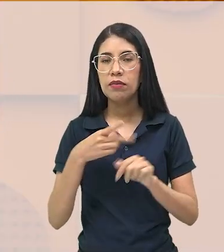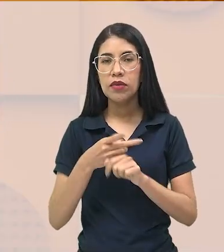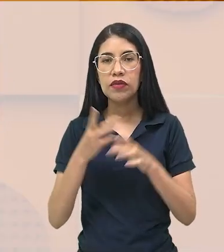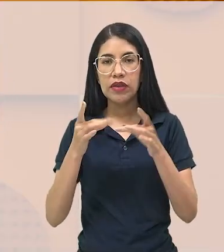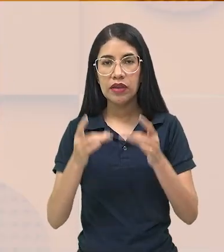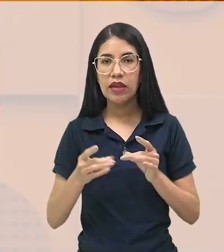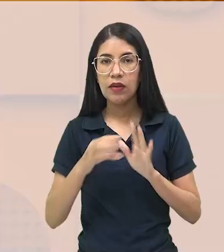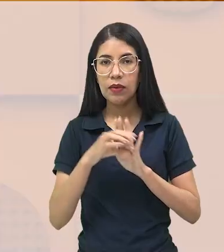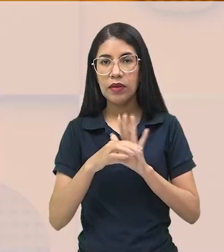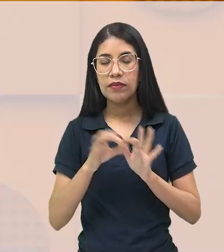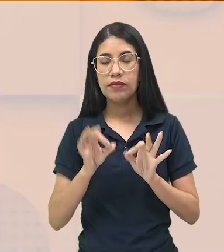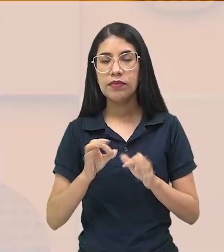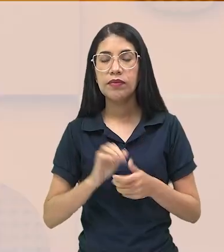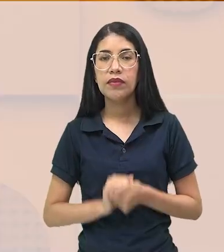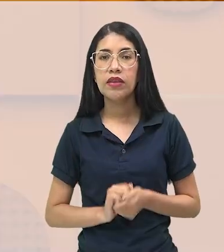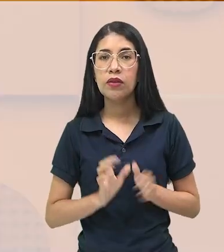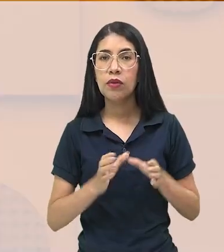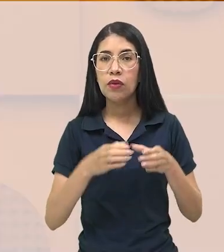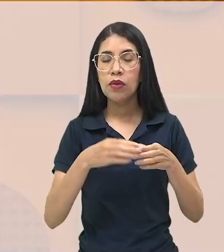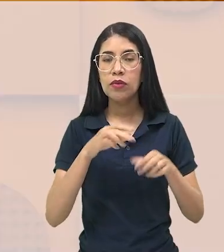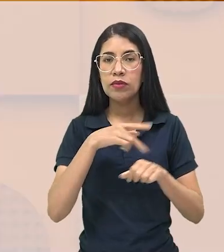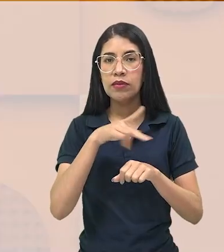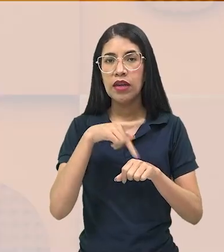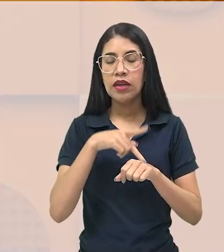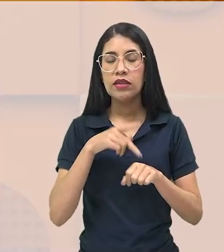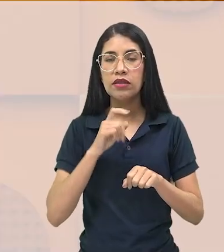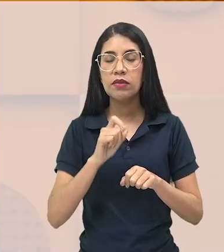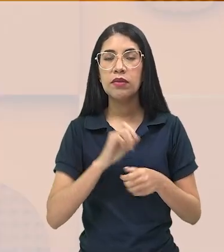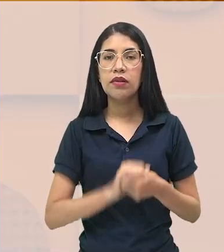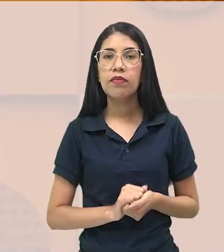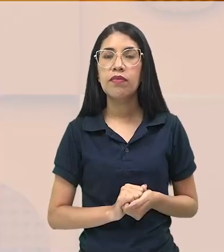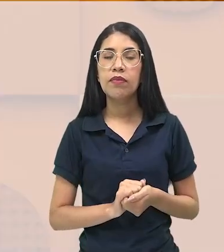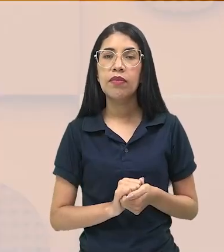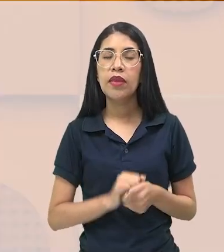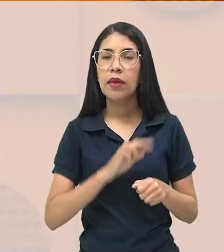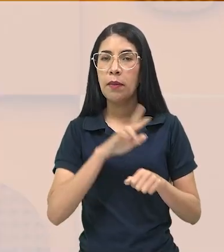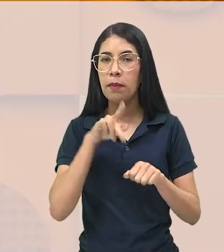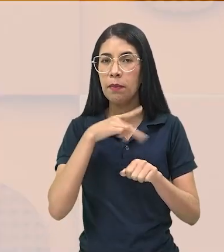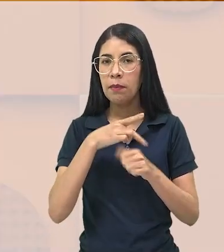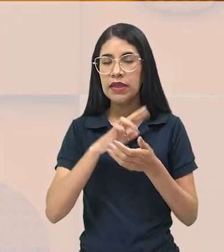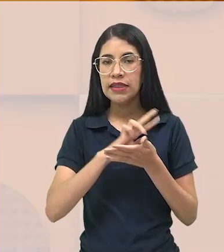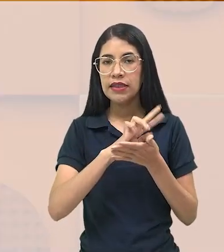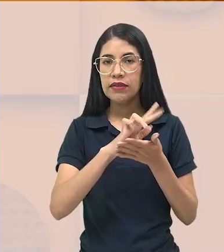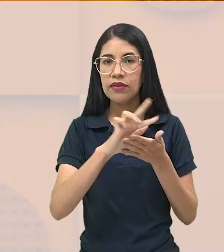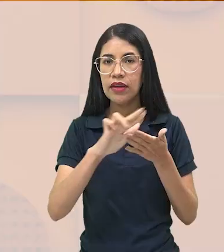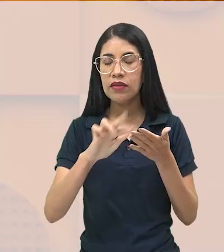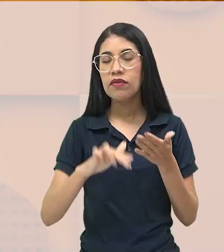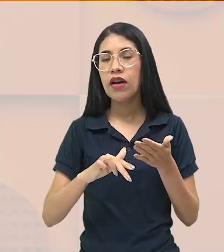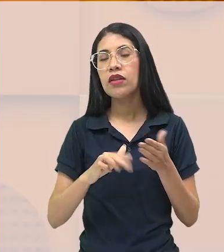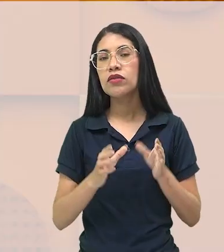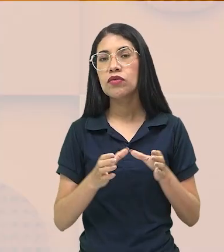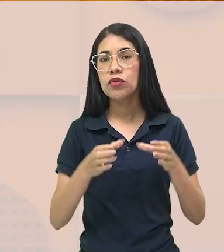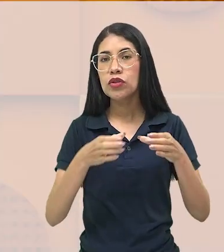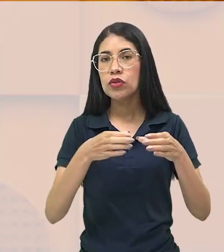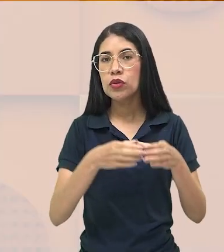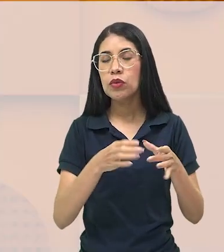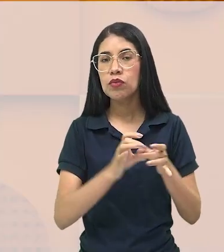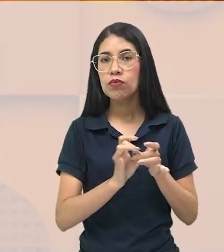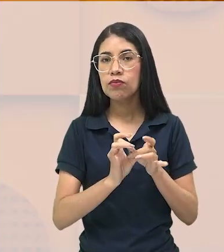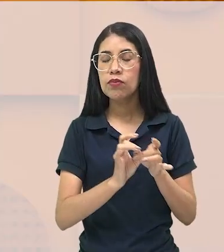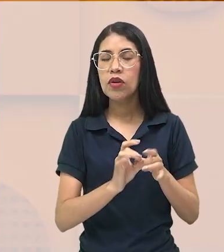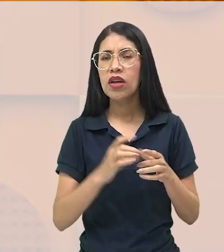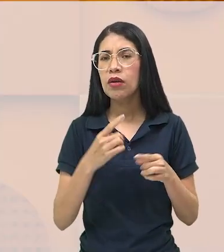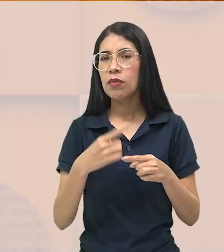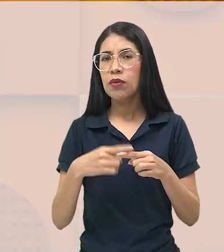tá? A gente considera bloco econômico como sendo ali a união entre países. Professor, por que os países